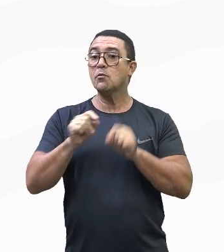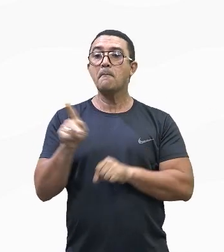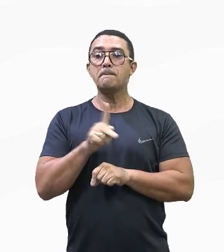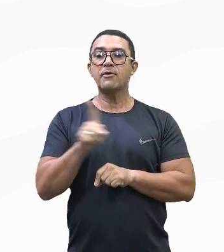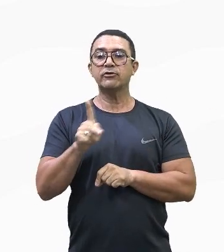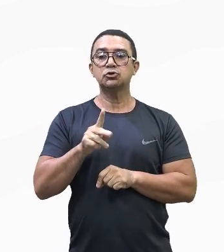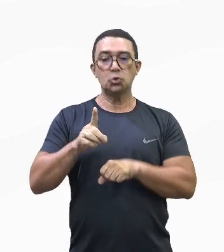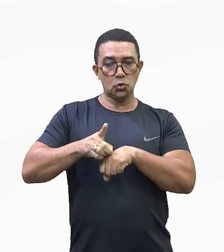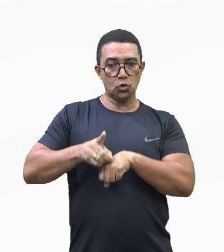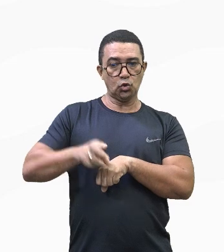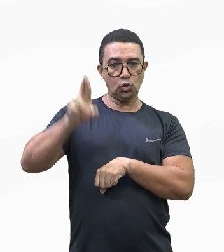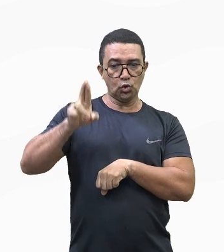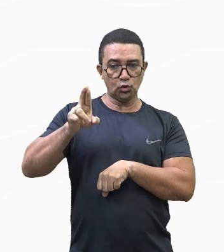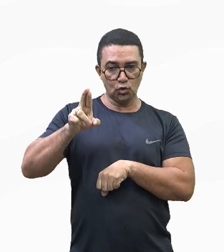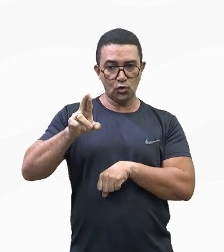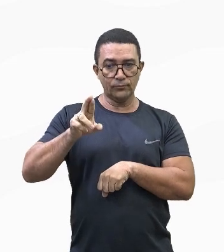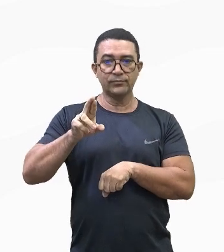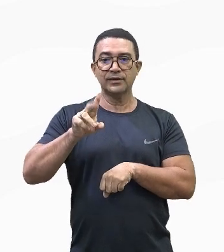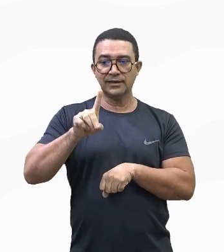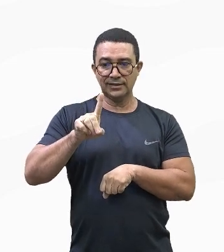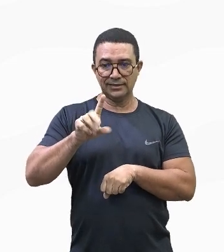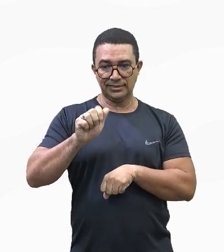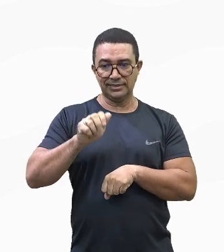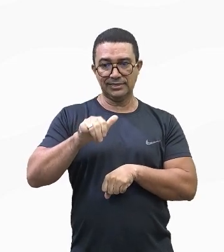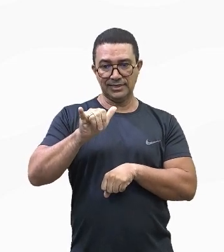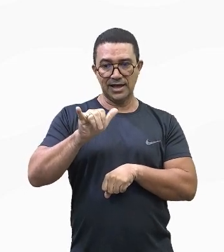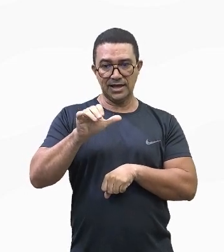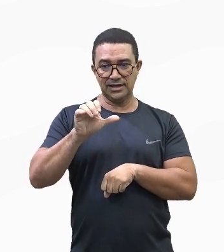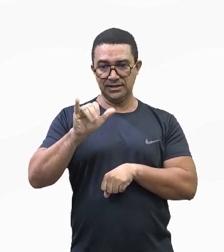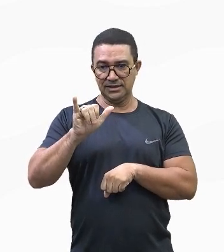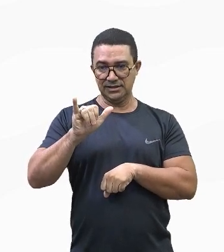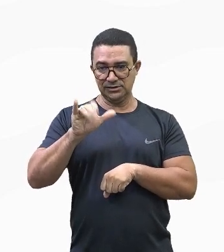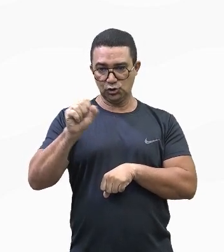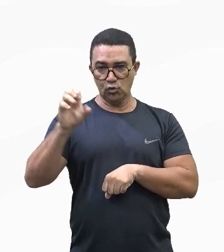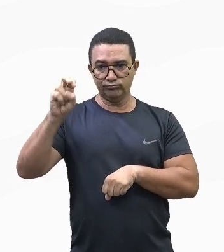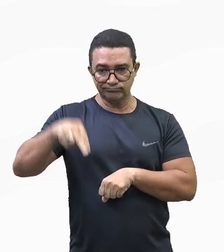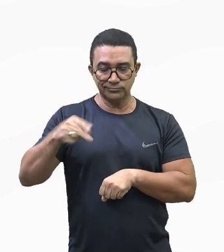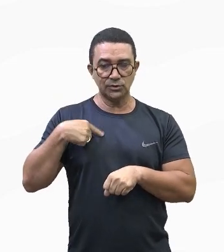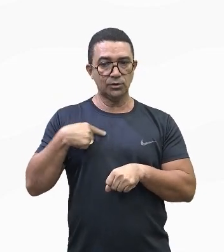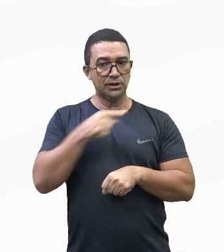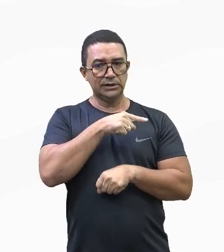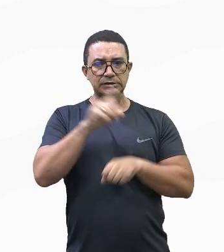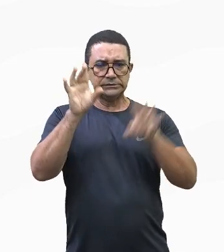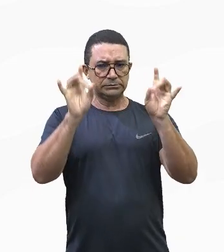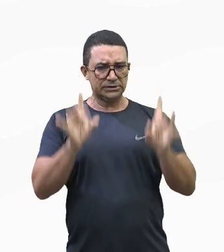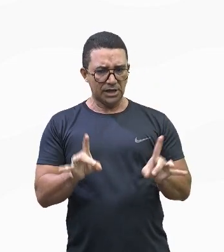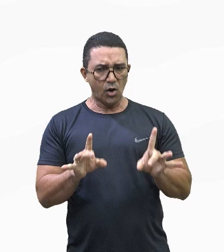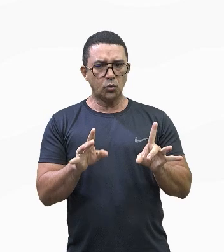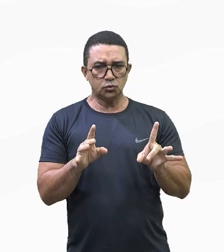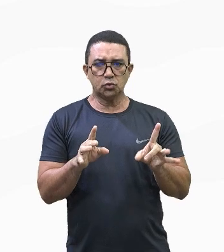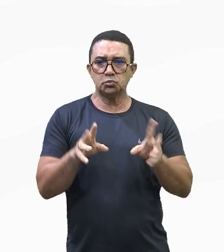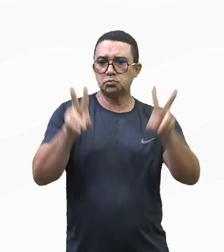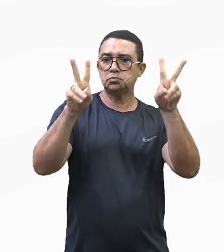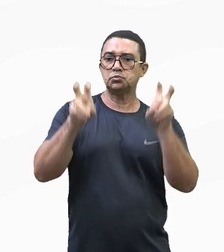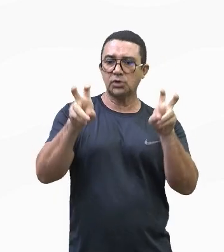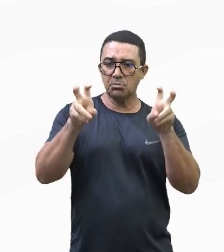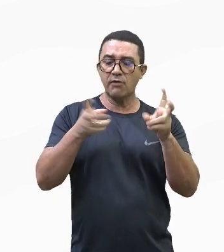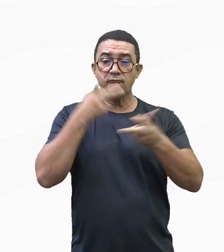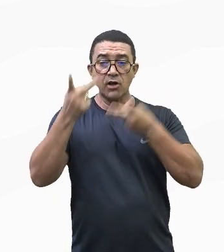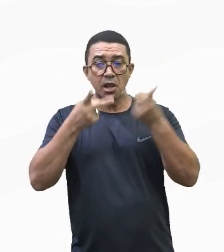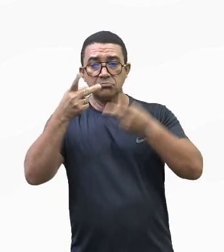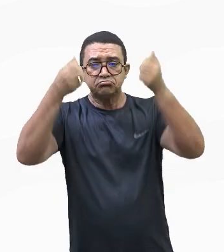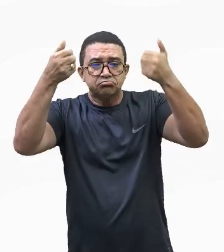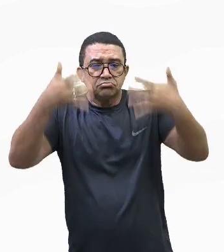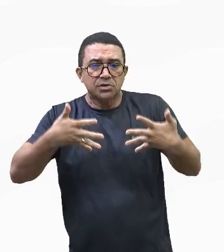professor doutor Daisson Jardim, especialista, no assunto, vai trazer para nós um pouco sobre essas doenças